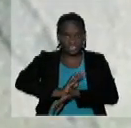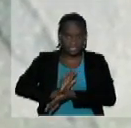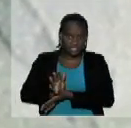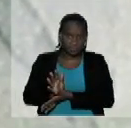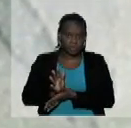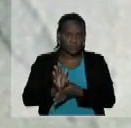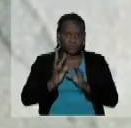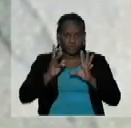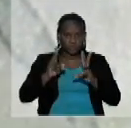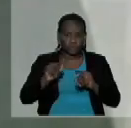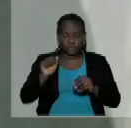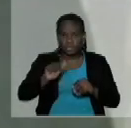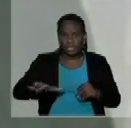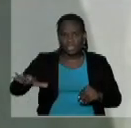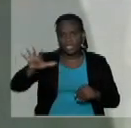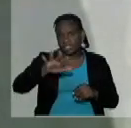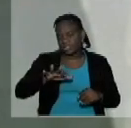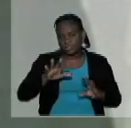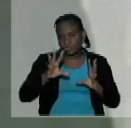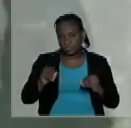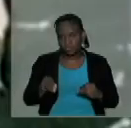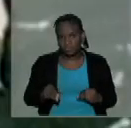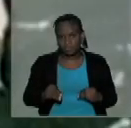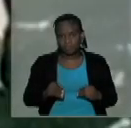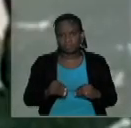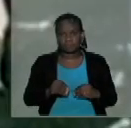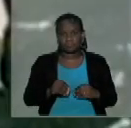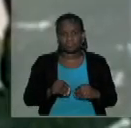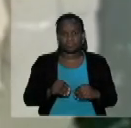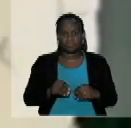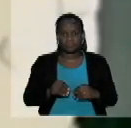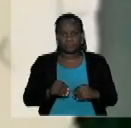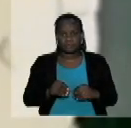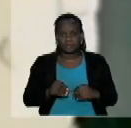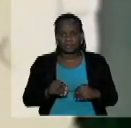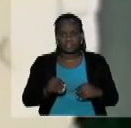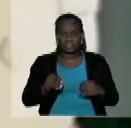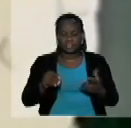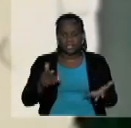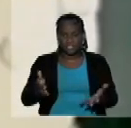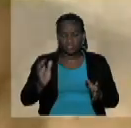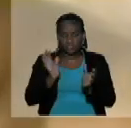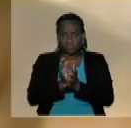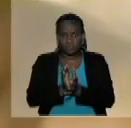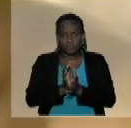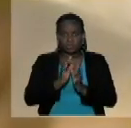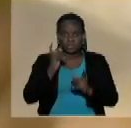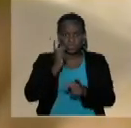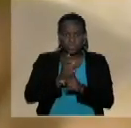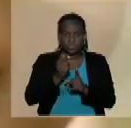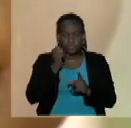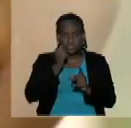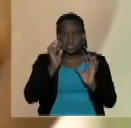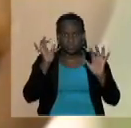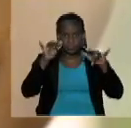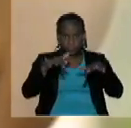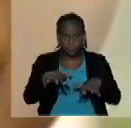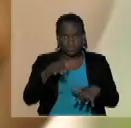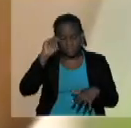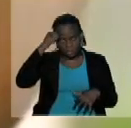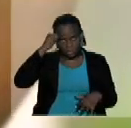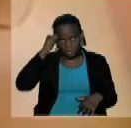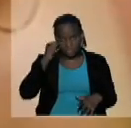em quase todas as áreas, se não todas, né? É oprimida enquanto negra, oprimida enquanto mulher.